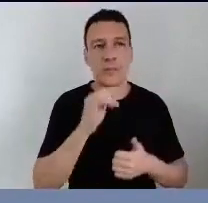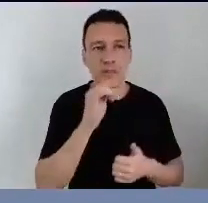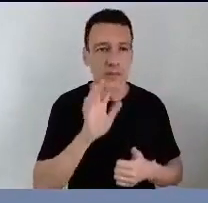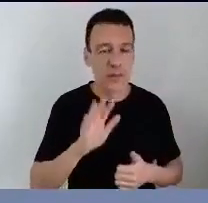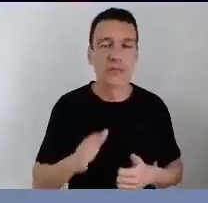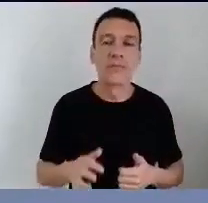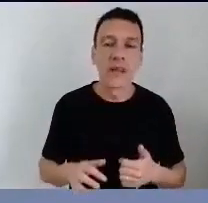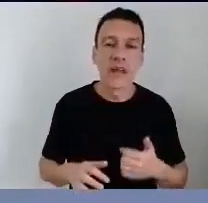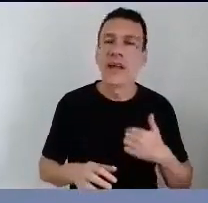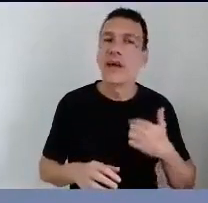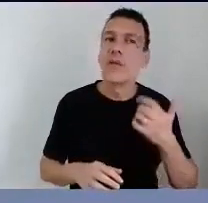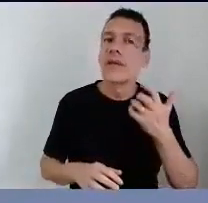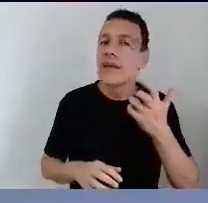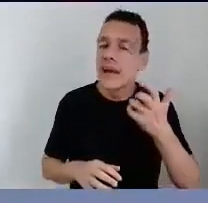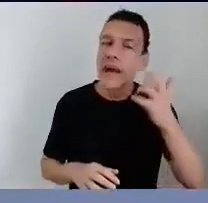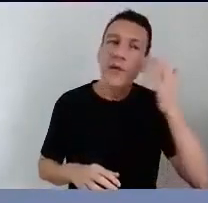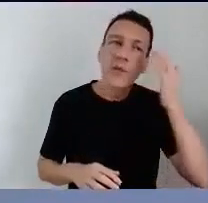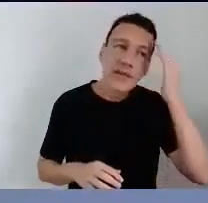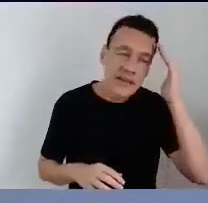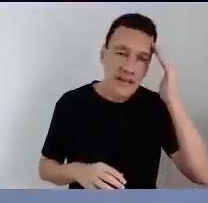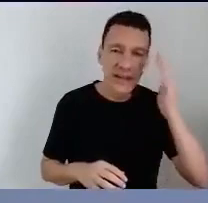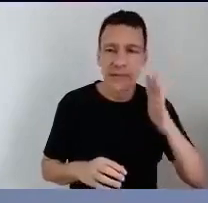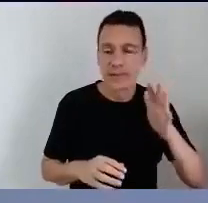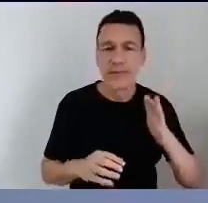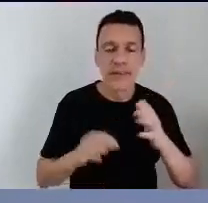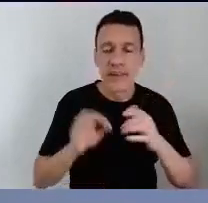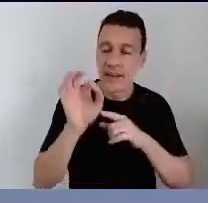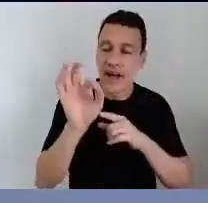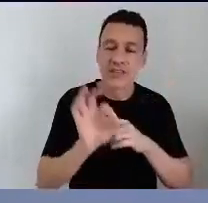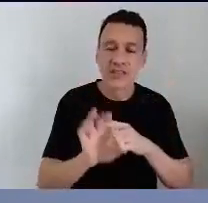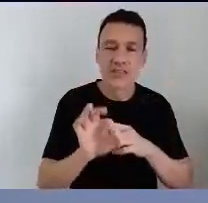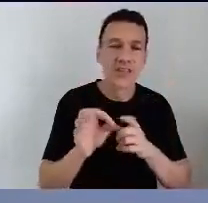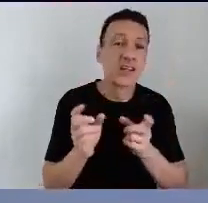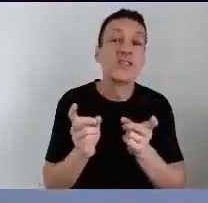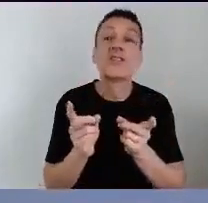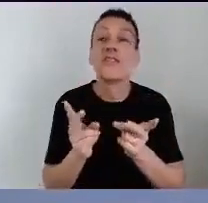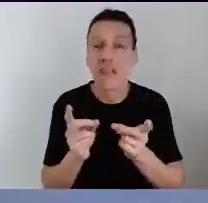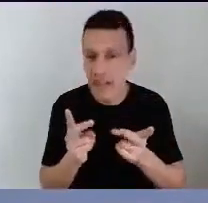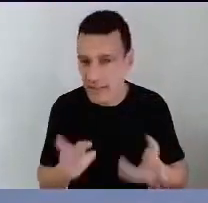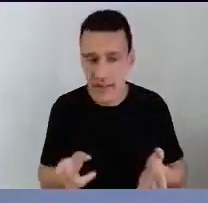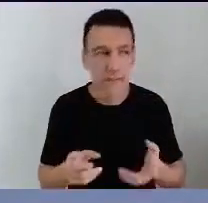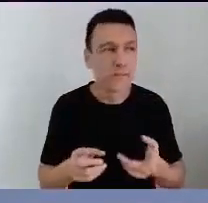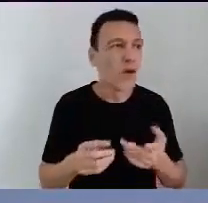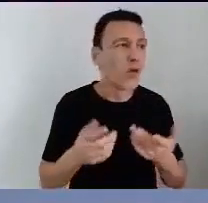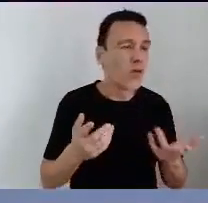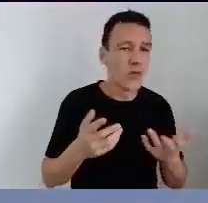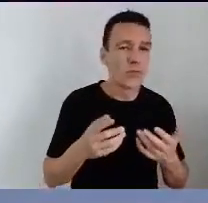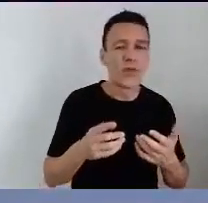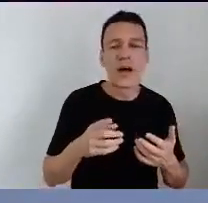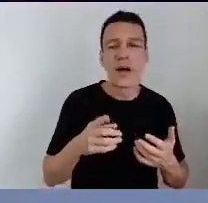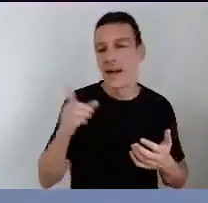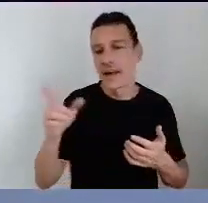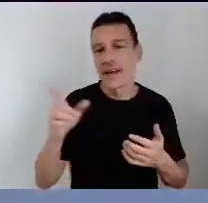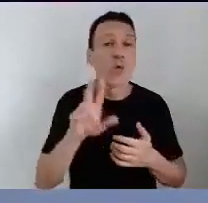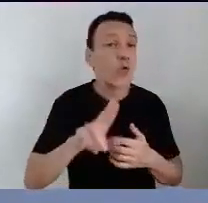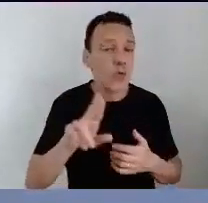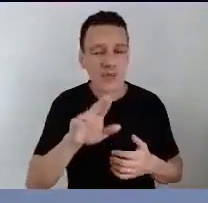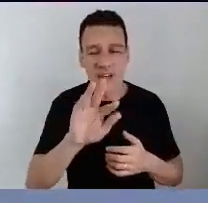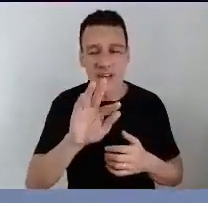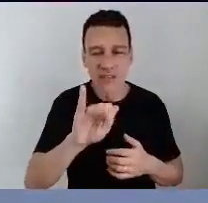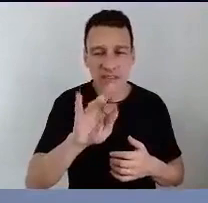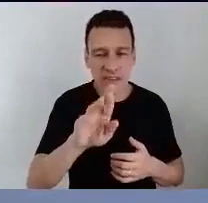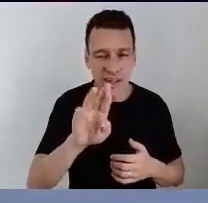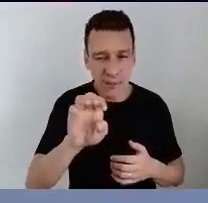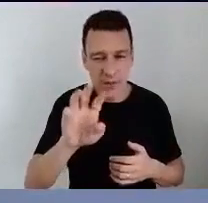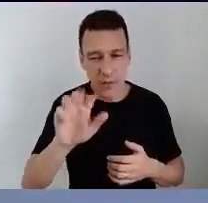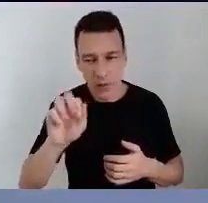taxa de venda, enfim, ou de a utilização de um freemium ou trial de um produto. Você precisa entender o momento que